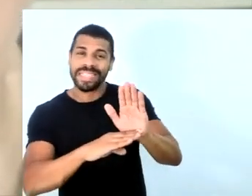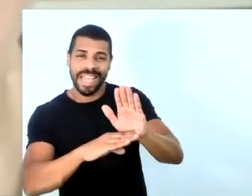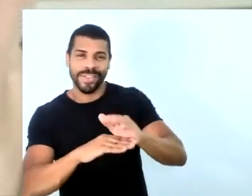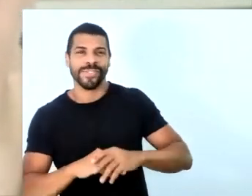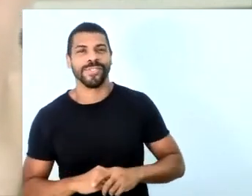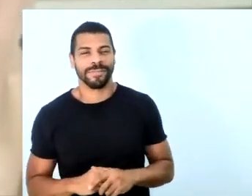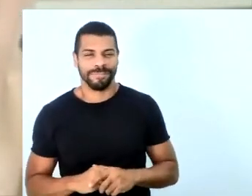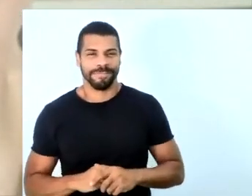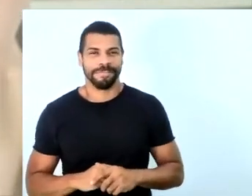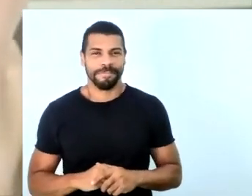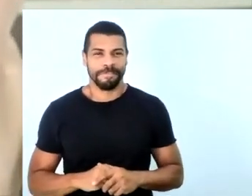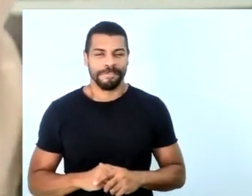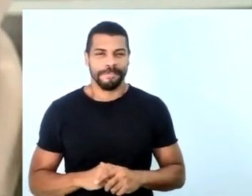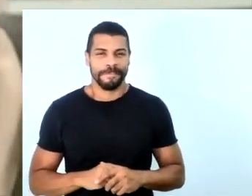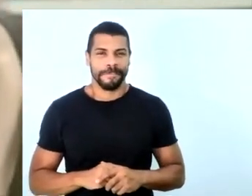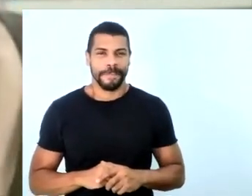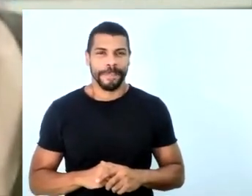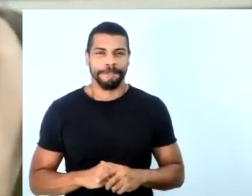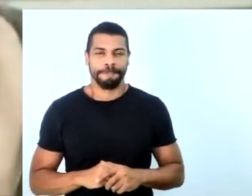pela assistência.